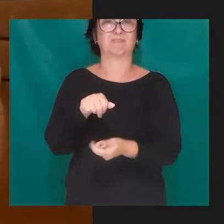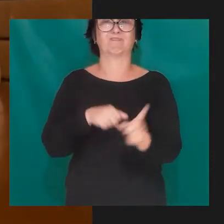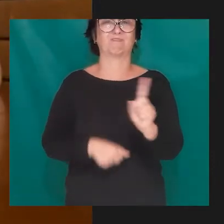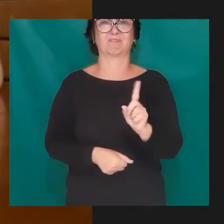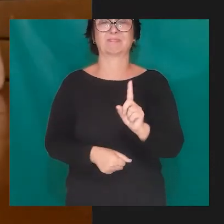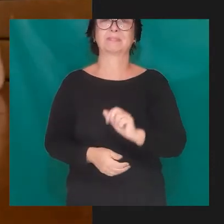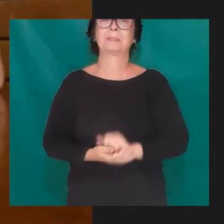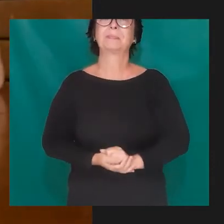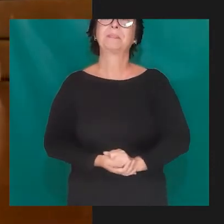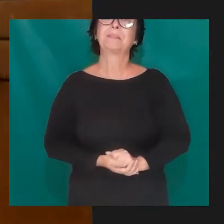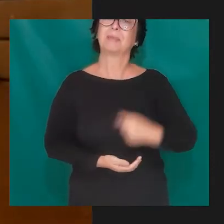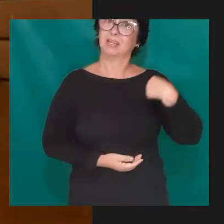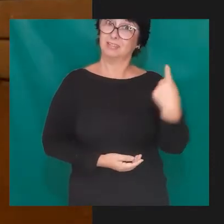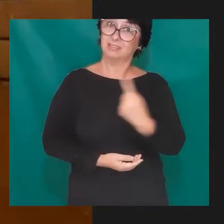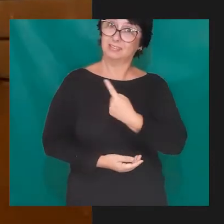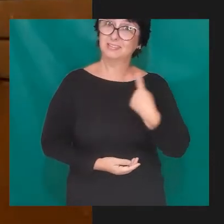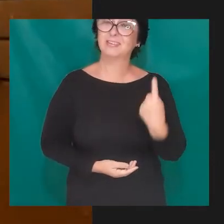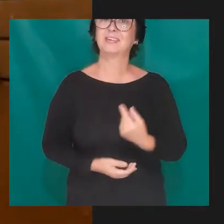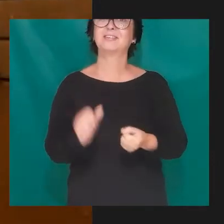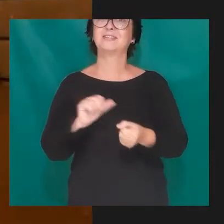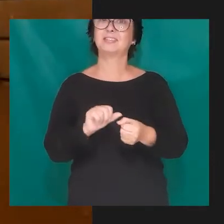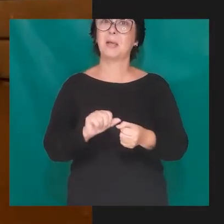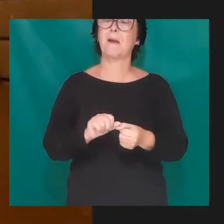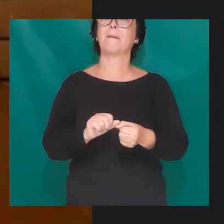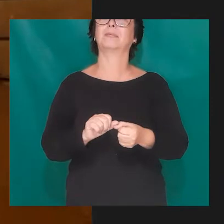a gente fez? Porque nós temos,